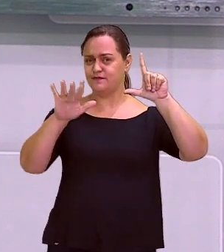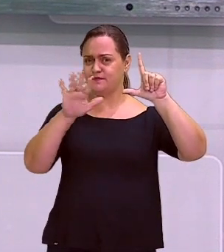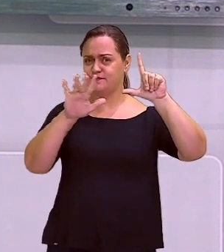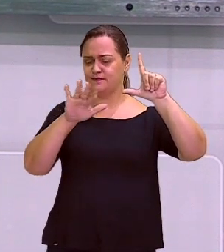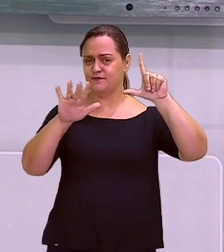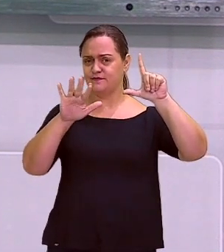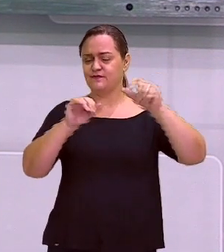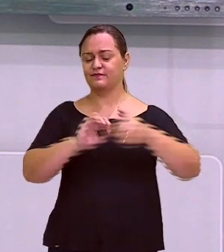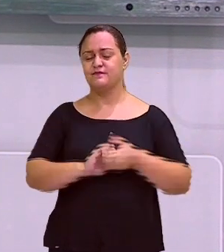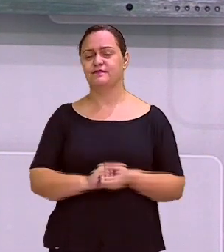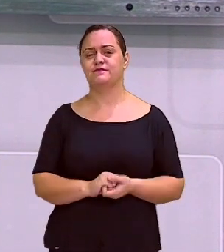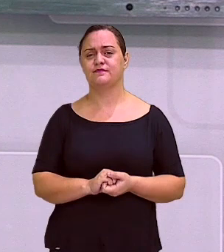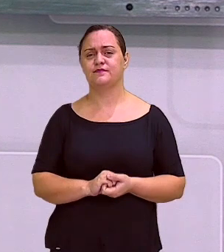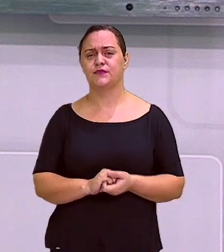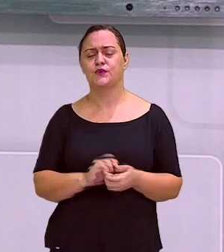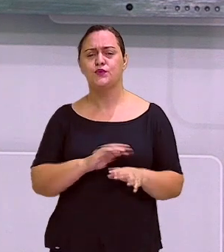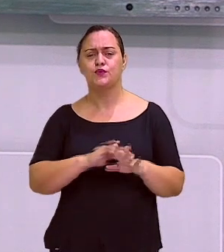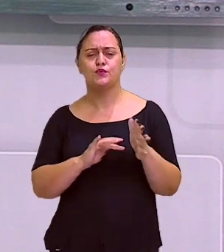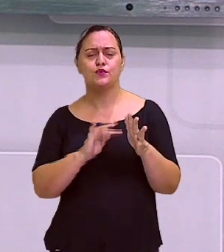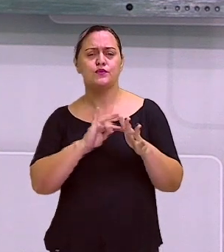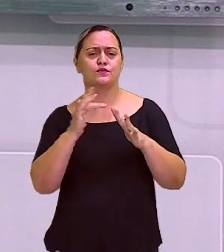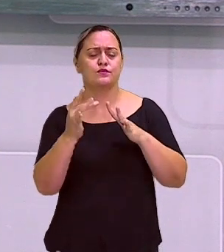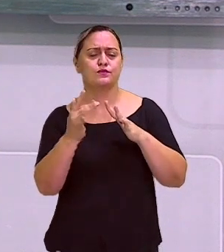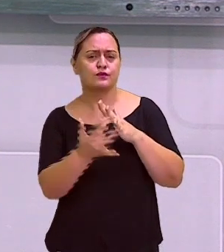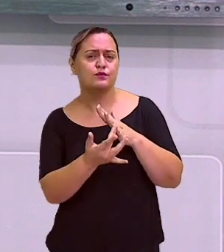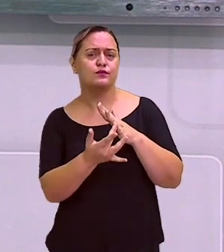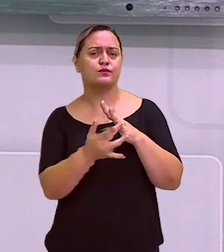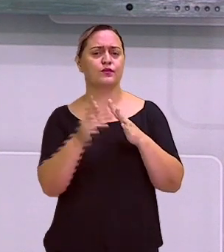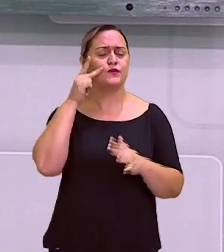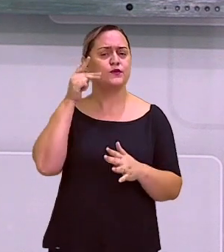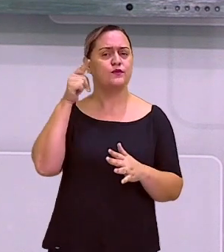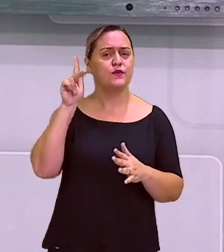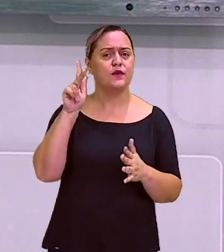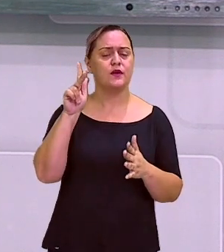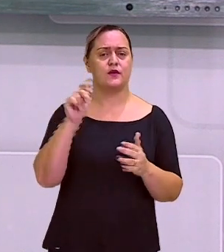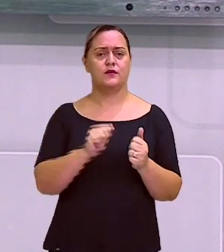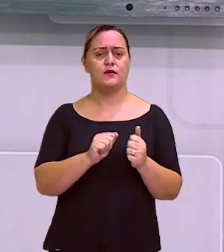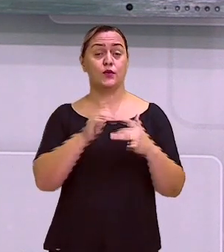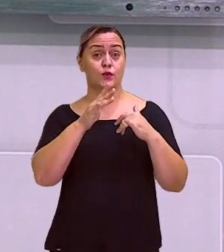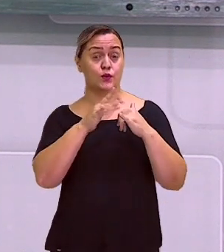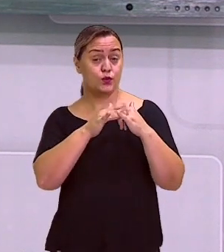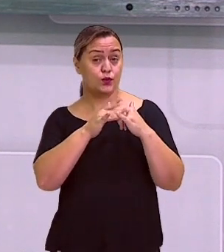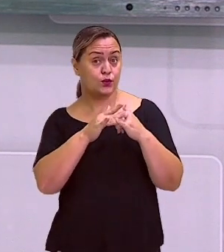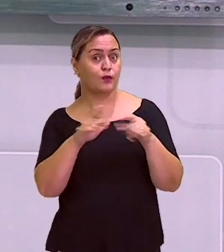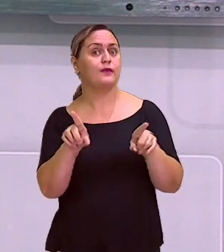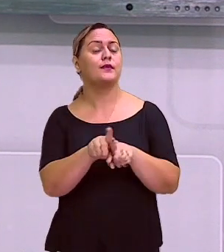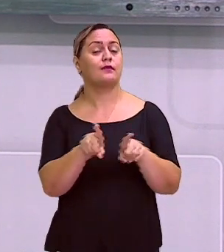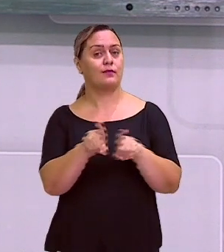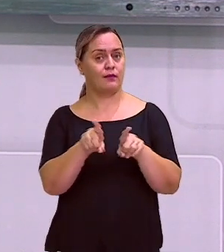na plataforma SMED TV, no nosso canal do YouTube, SMED TV. Lá, você,